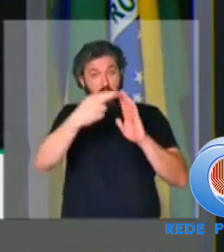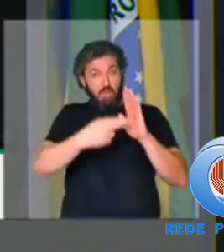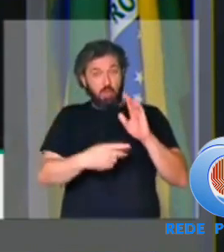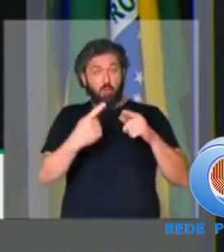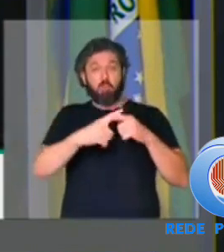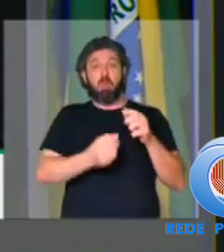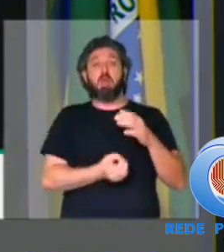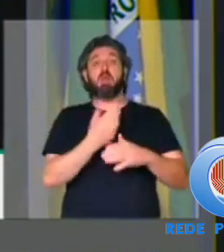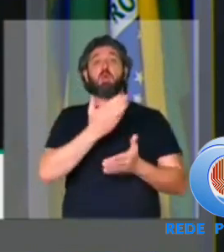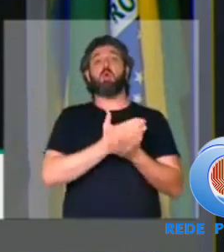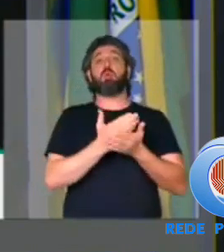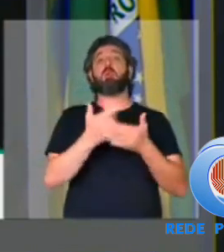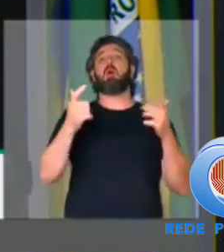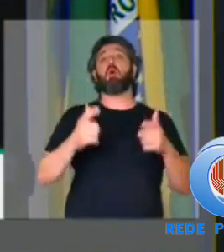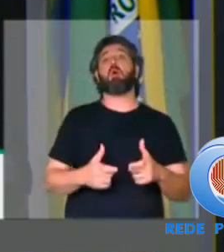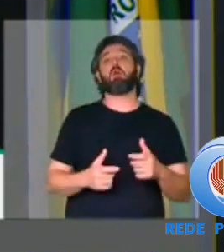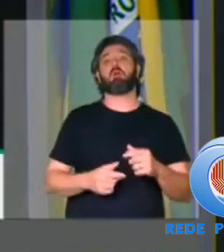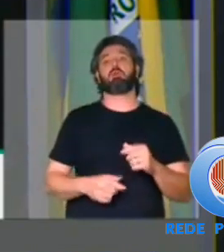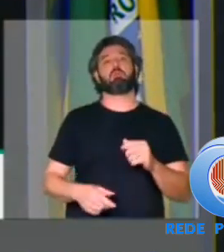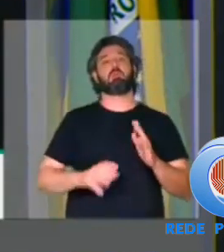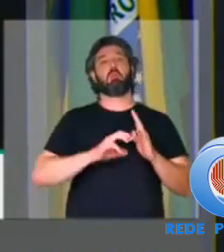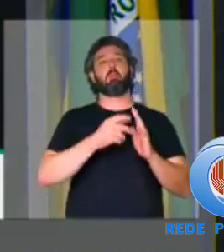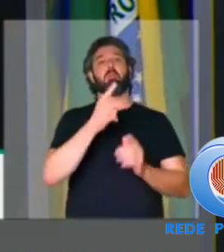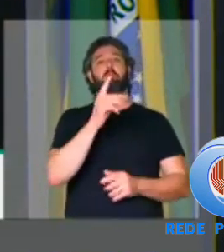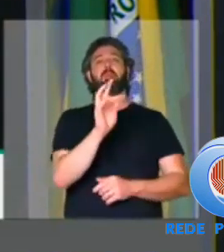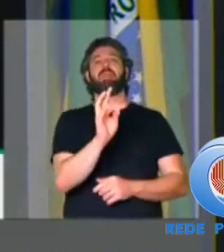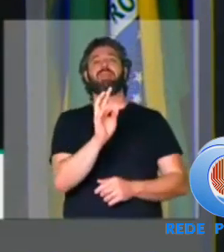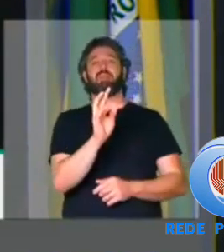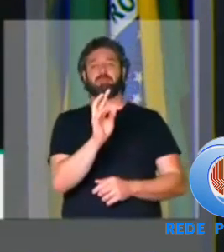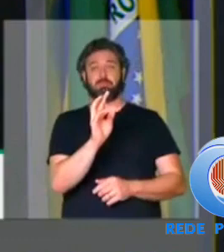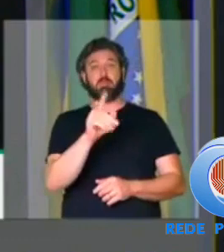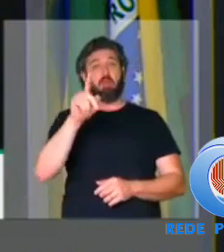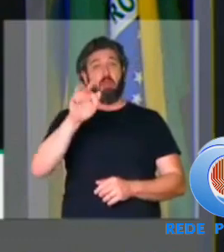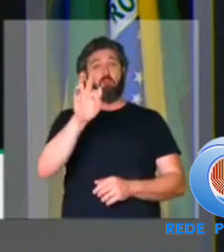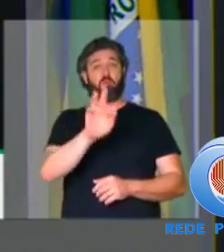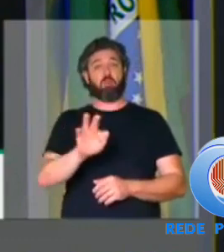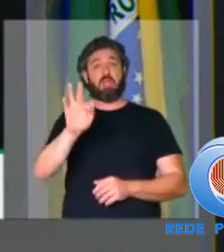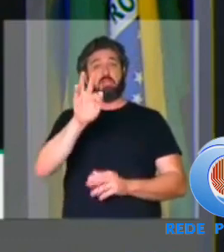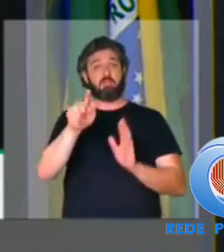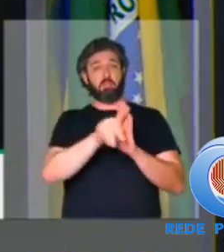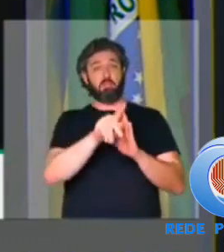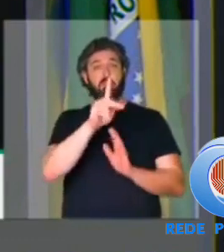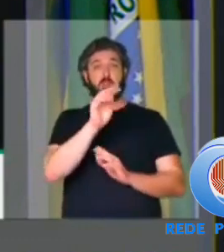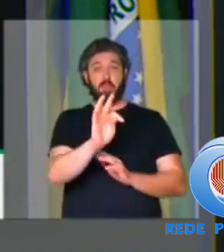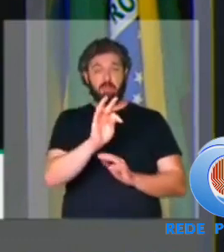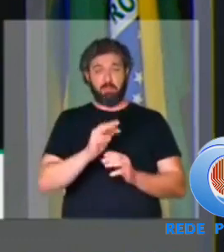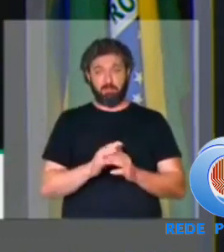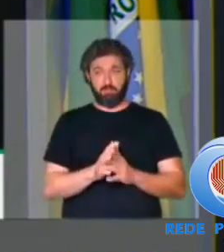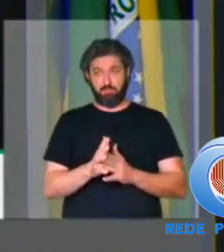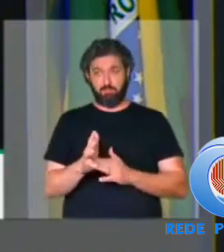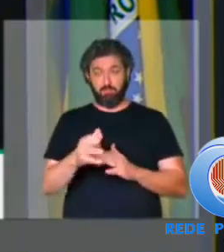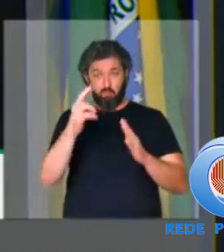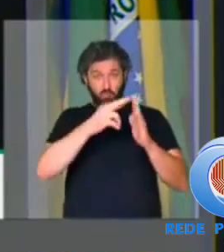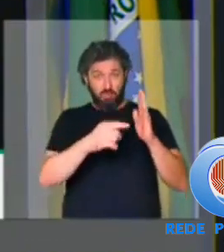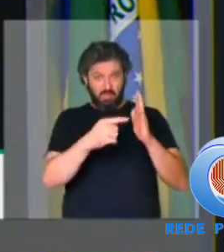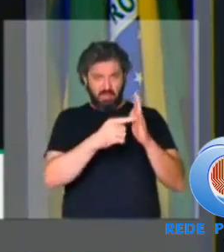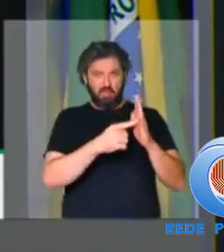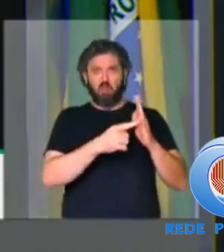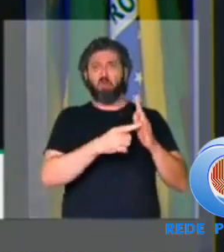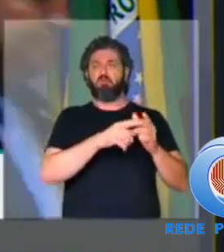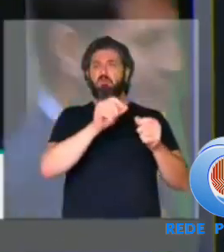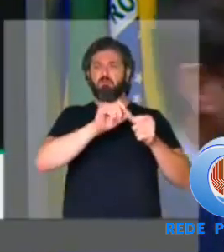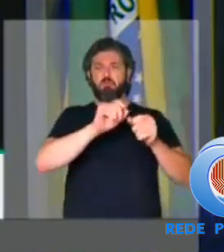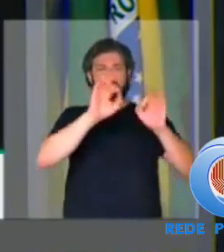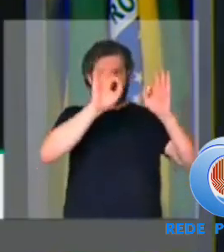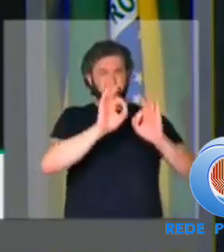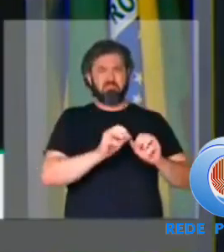ele nasceu dentro do PT. É uma fundação do PT. E nesse relatório muito bem